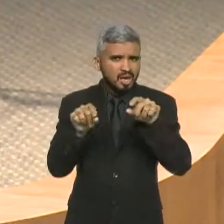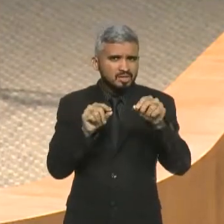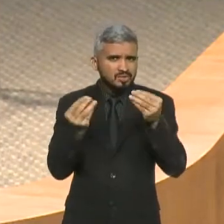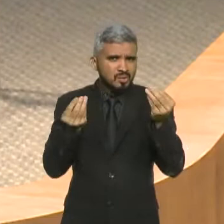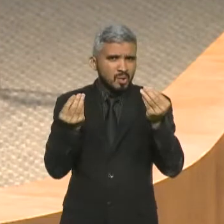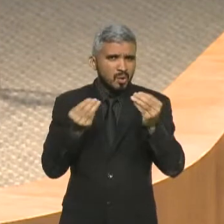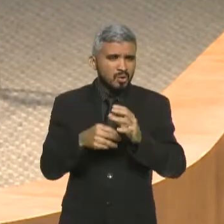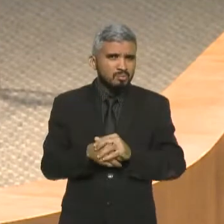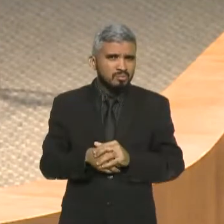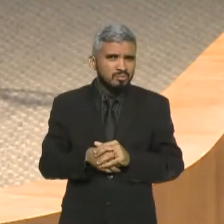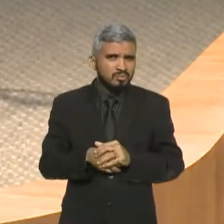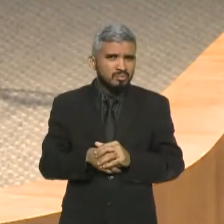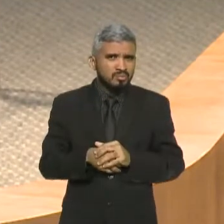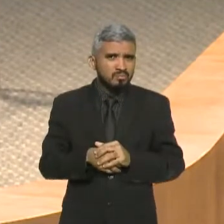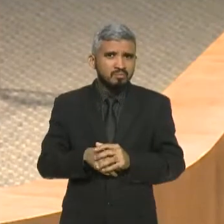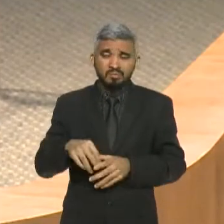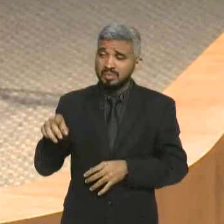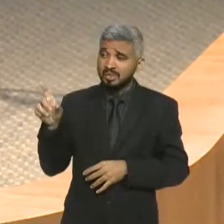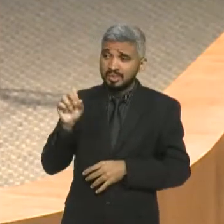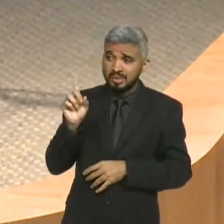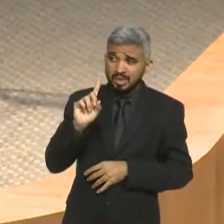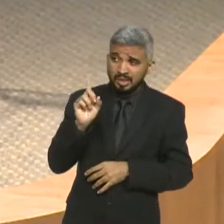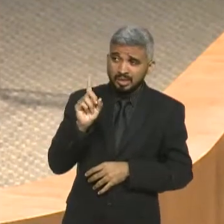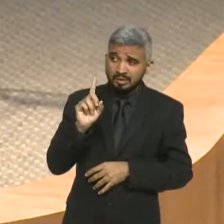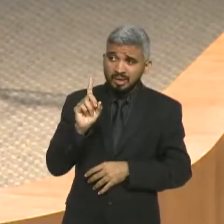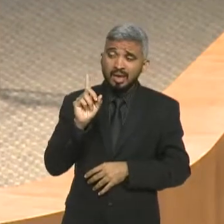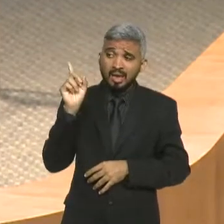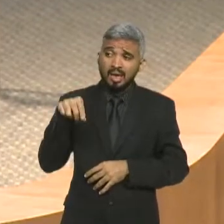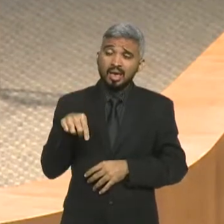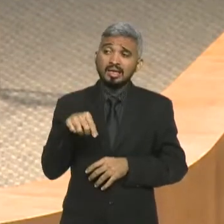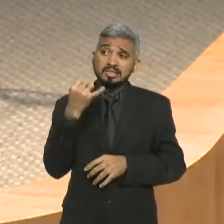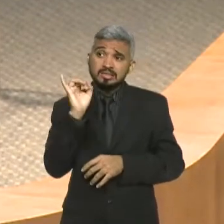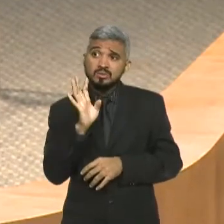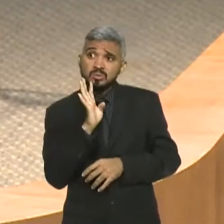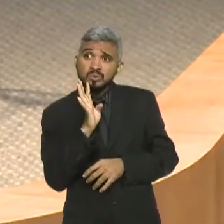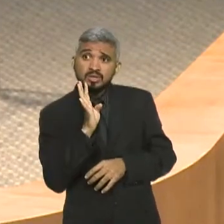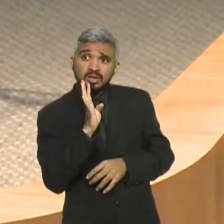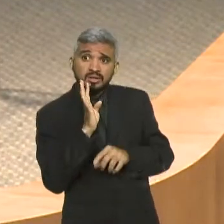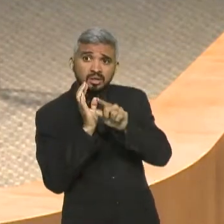currículo? Não, deputado, é QI. Quem indique.